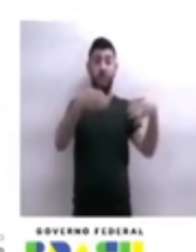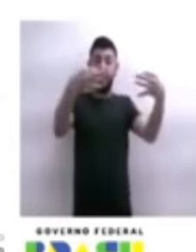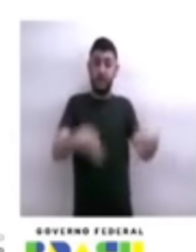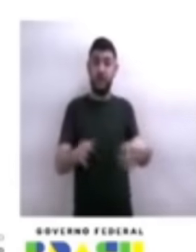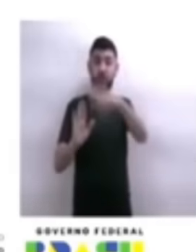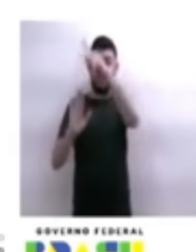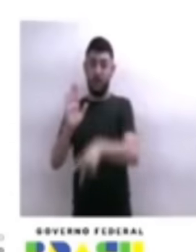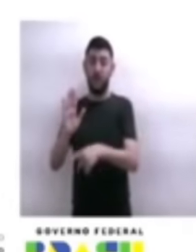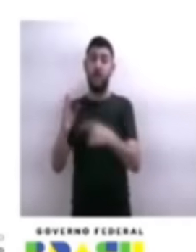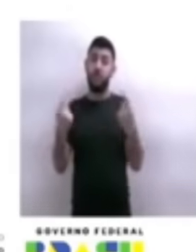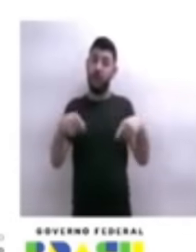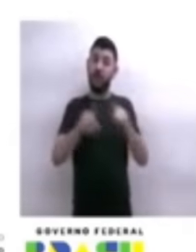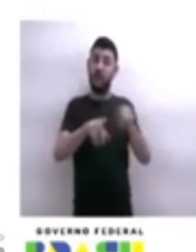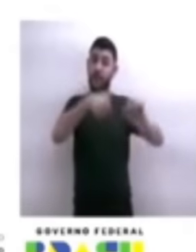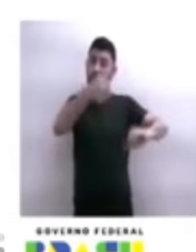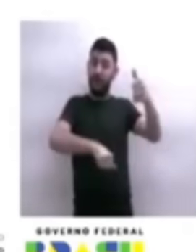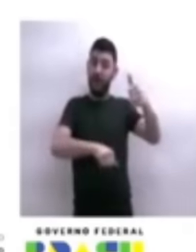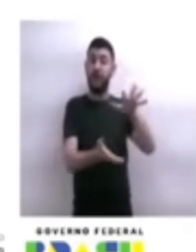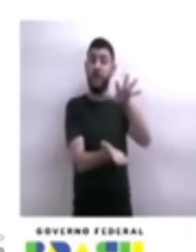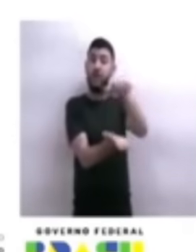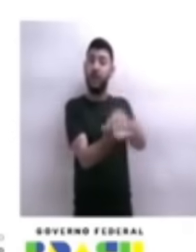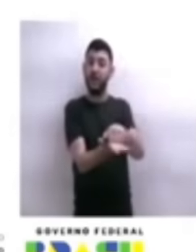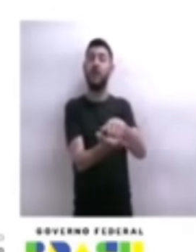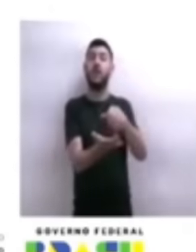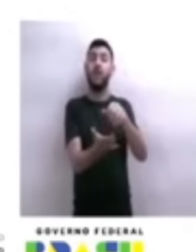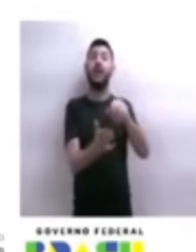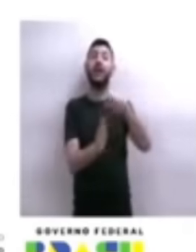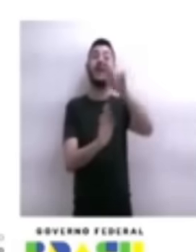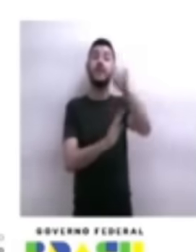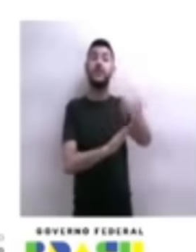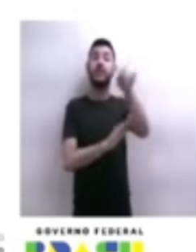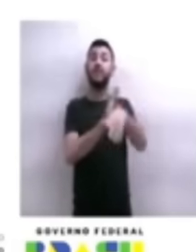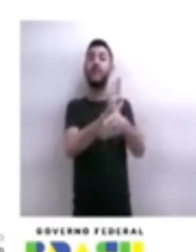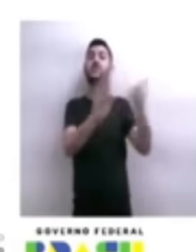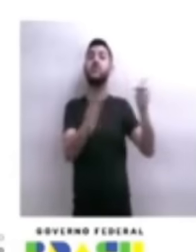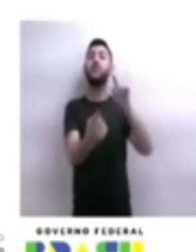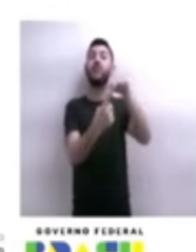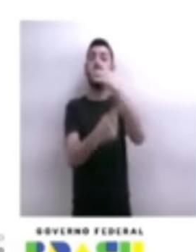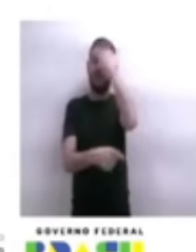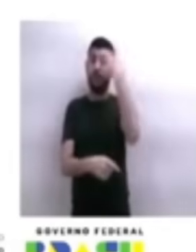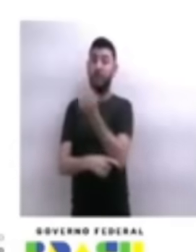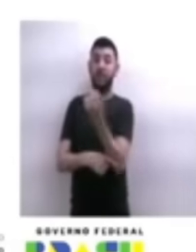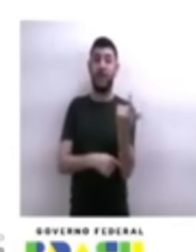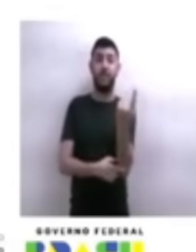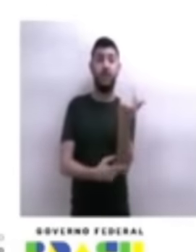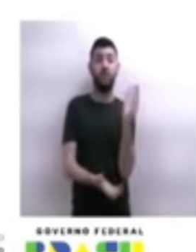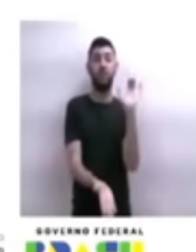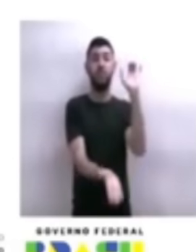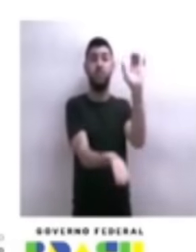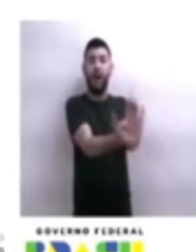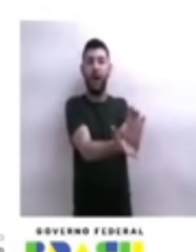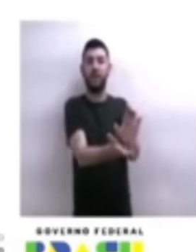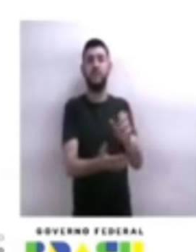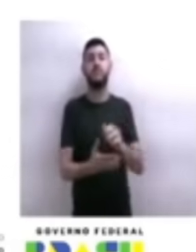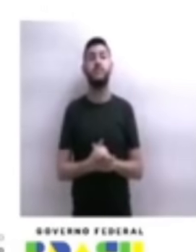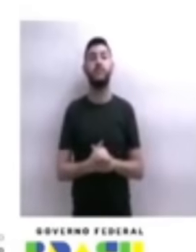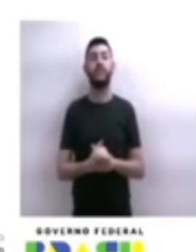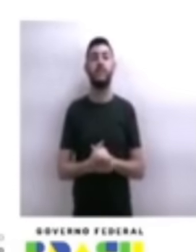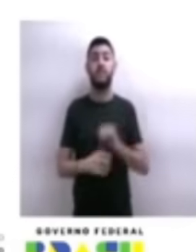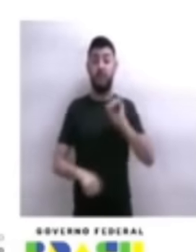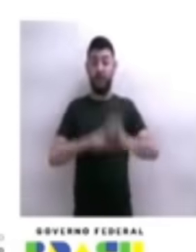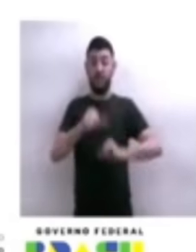cadastro e reverta a situação para que ela possa retomar o pagamento. Em relação ao processo de atualização do cadastro